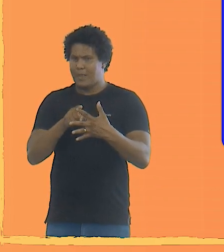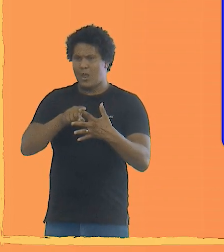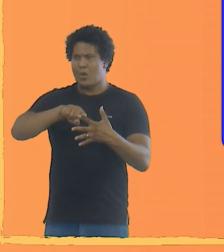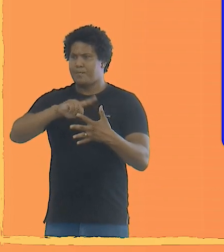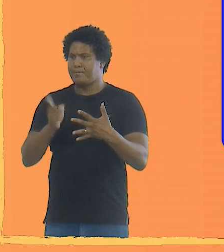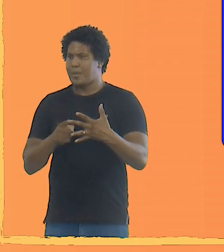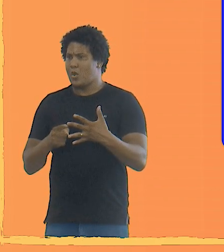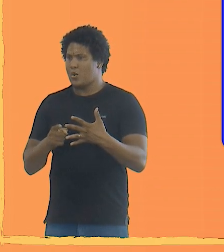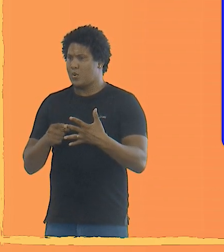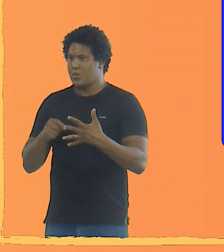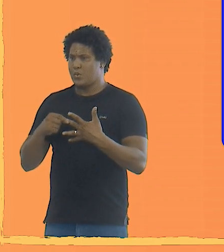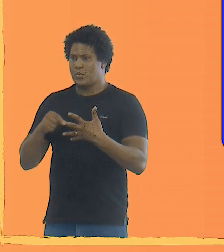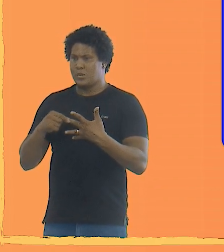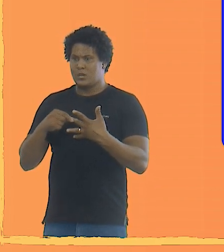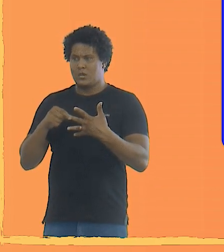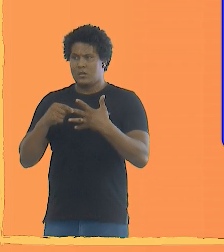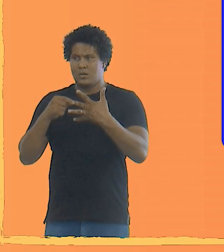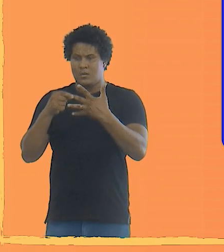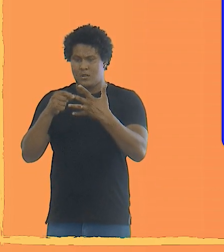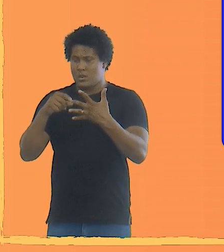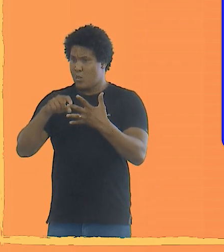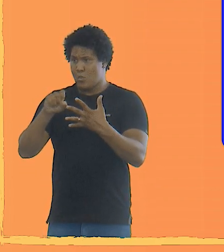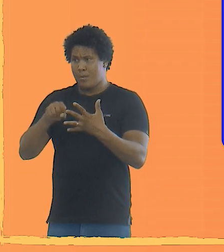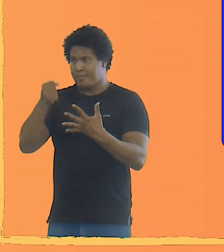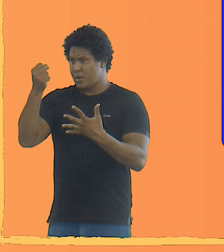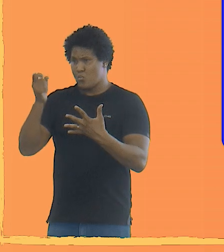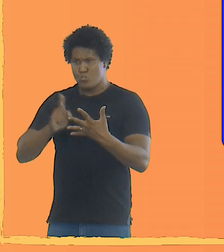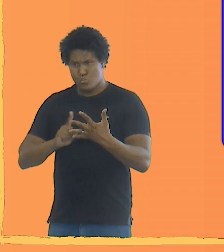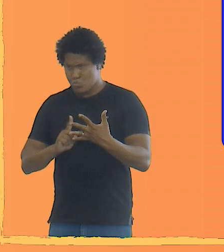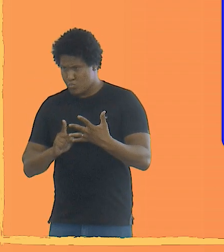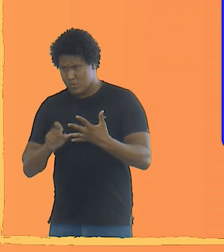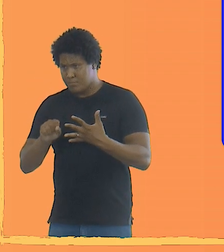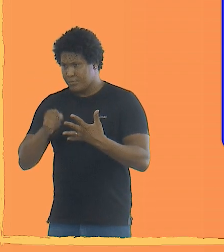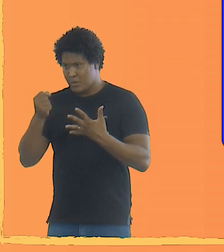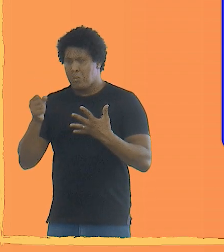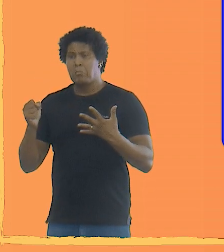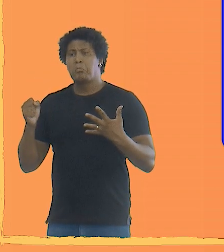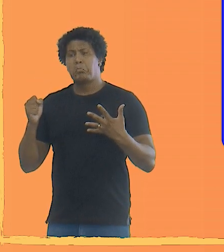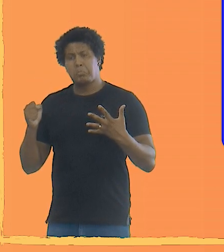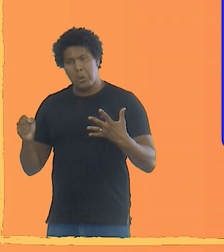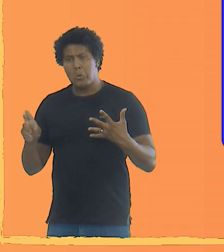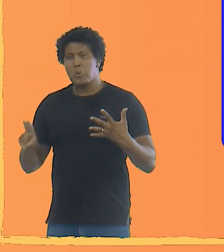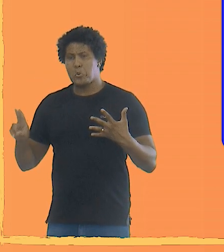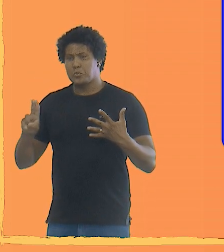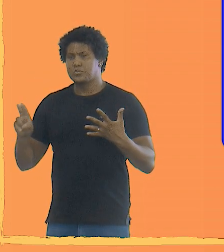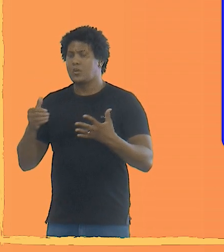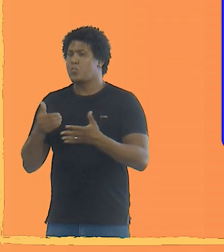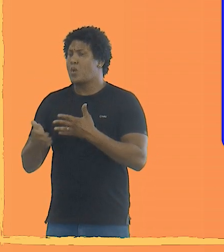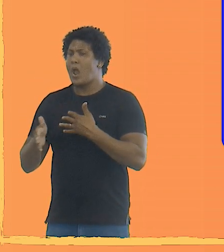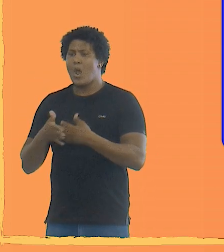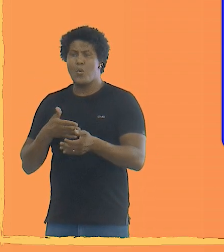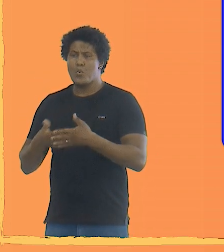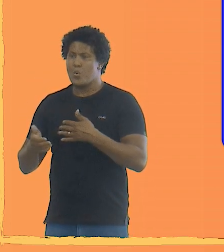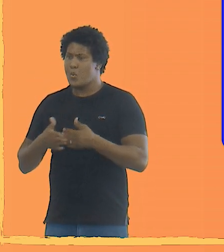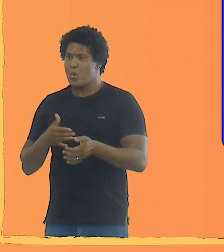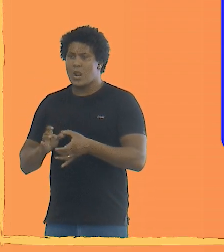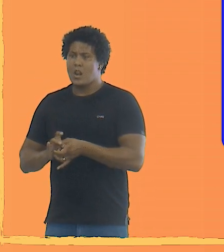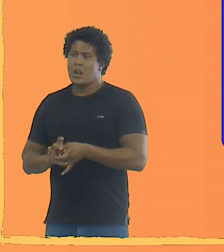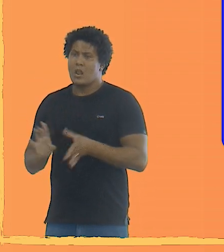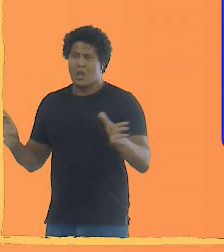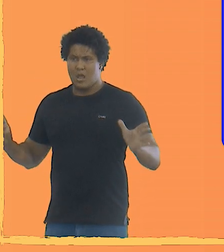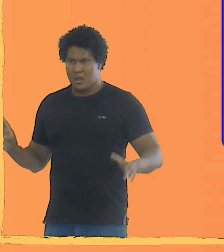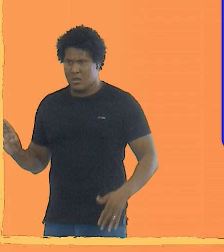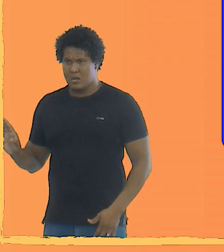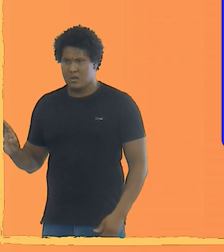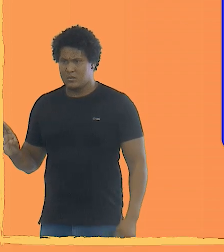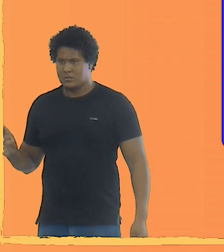Essa terceira engrenagem não está quebrada, então ela pode ser ligada a qualquer engrenagem do pinhão. Então nós temos